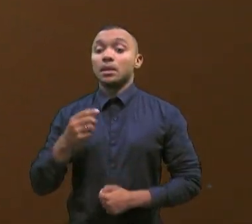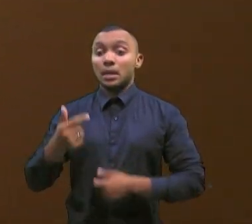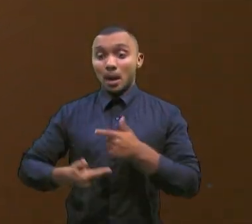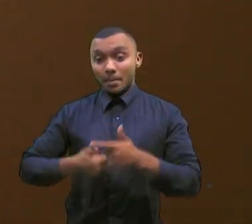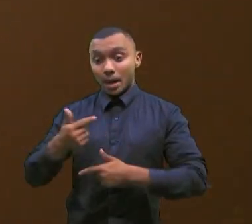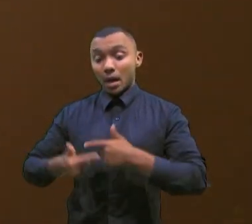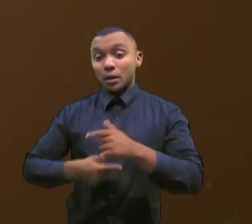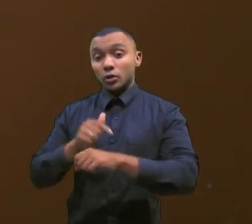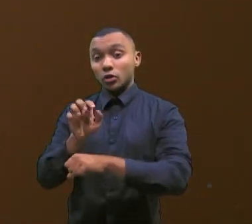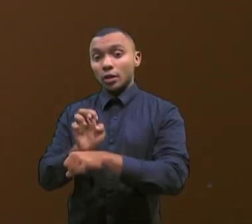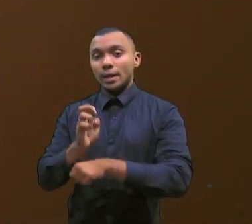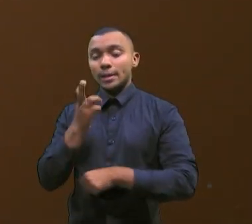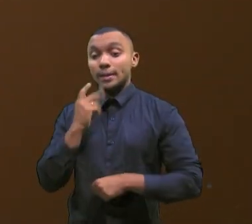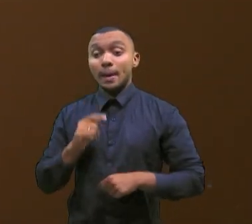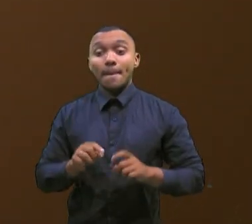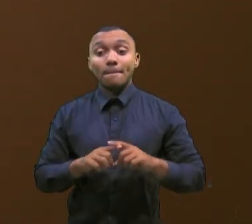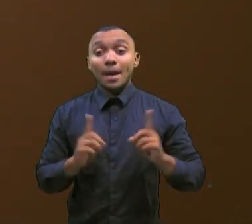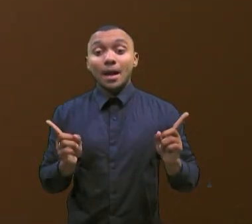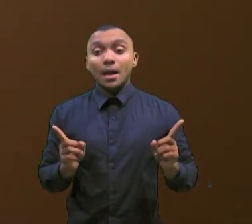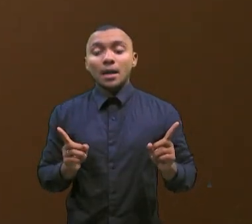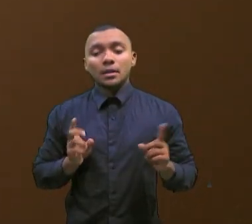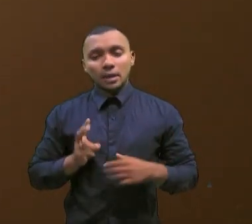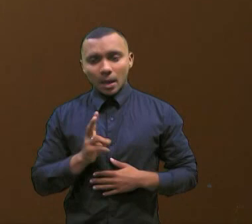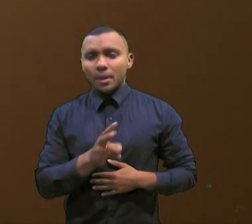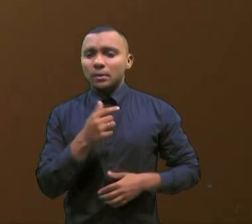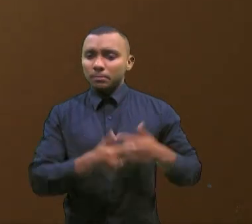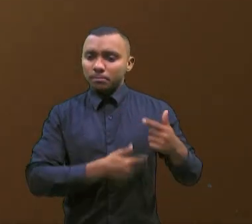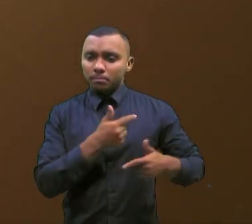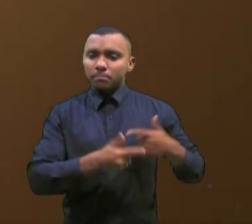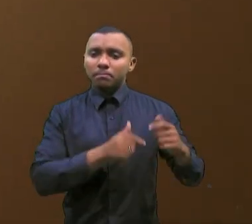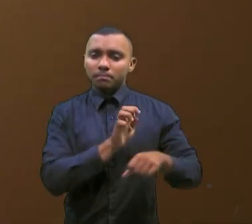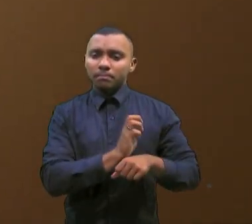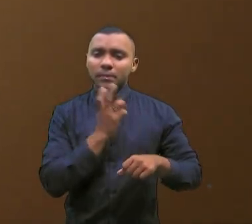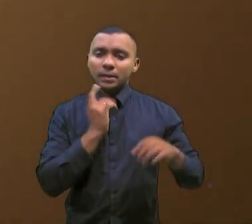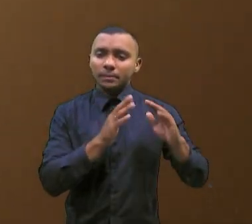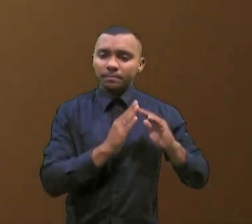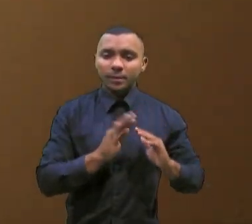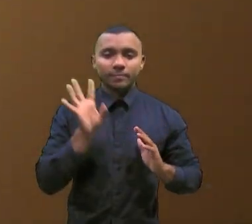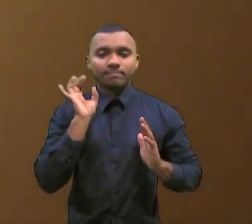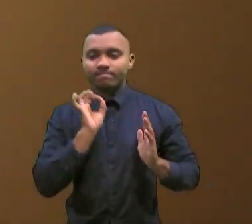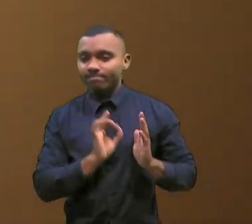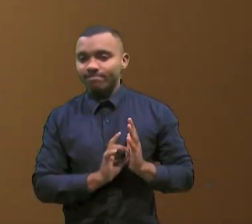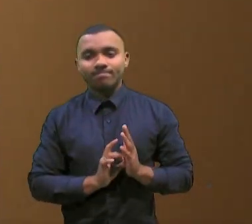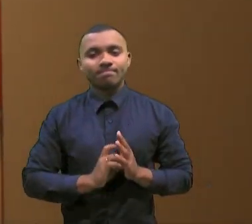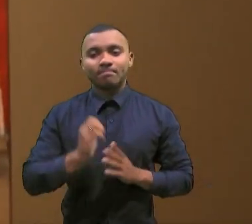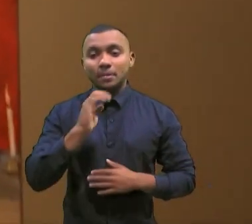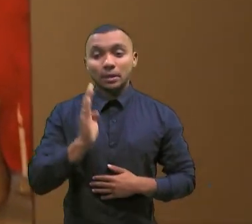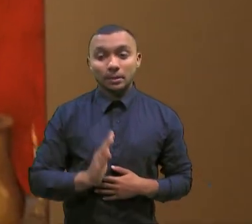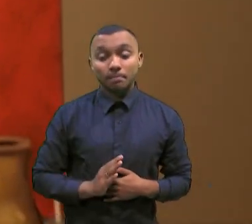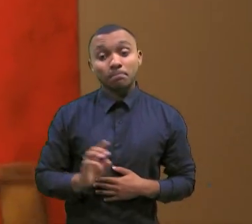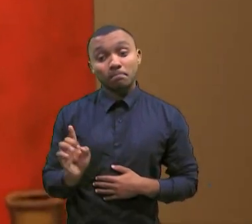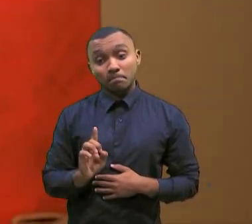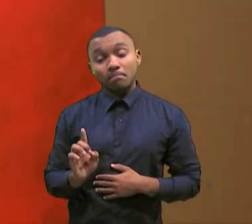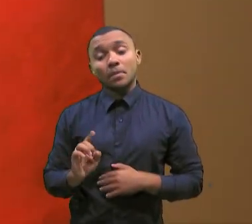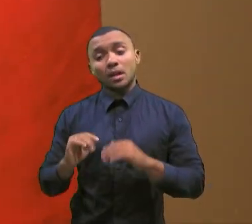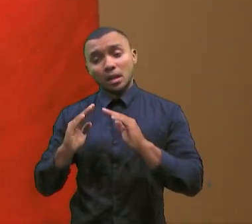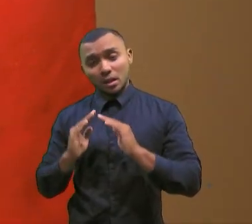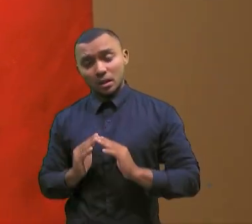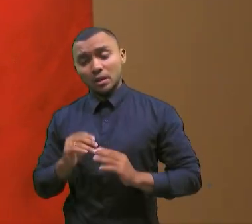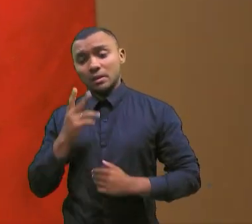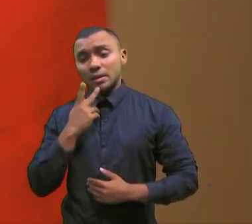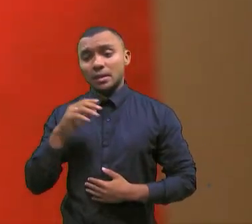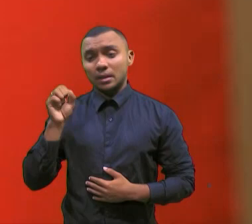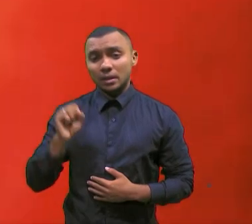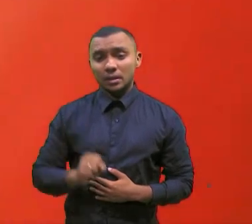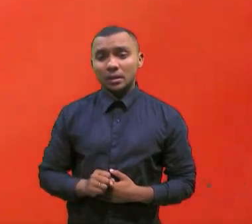Ceará, mas Nasceu. ela vive e trabalha, mas nasceu em Brasília. Mas vive aqui no Ceará. Ela é uma